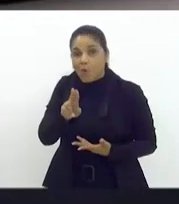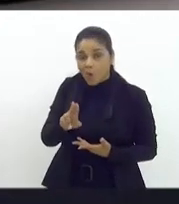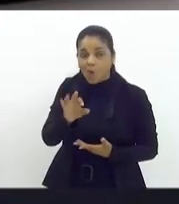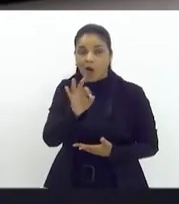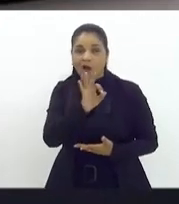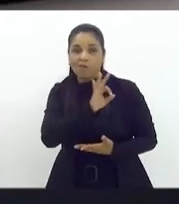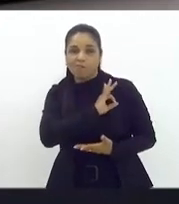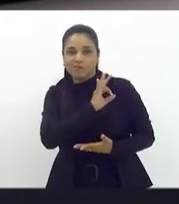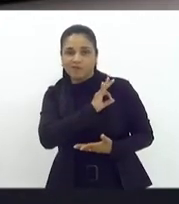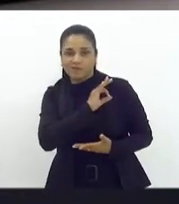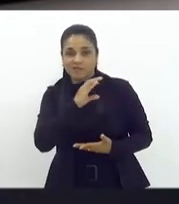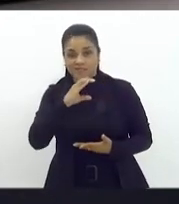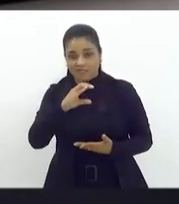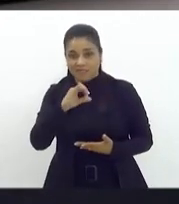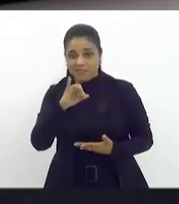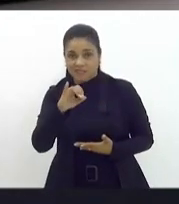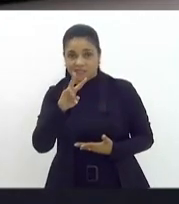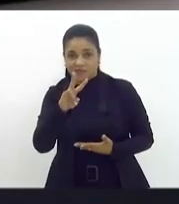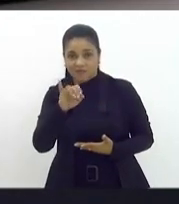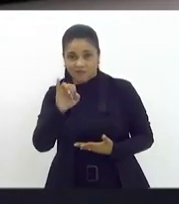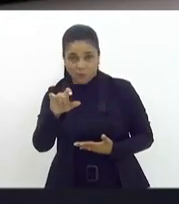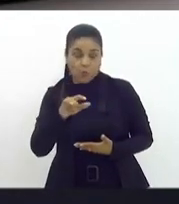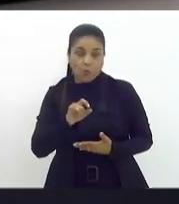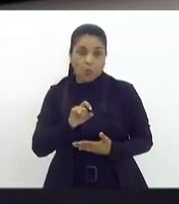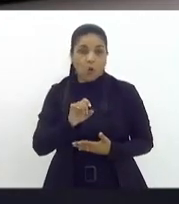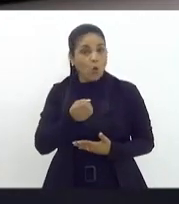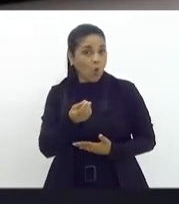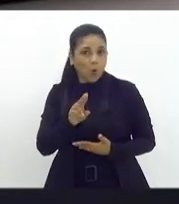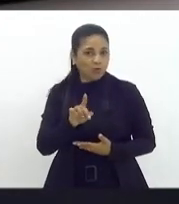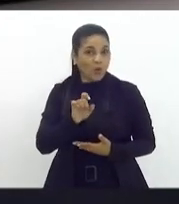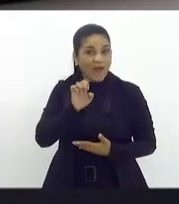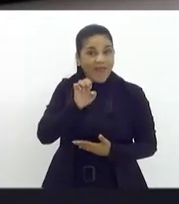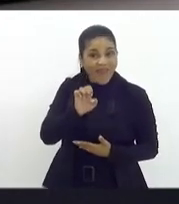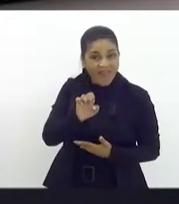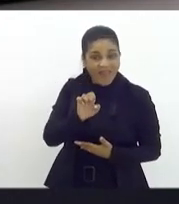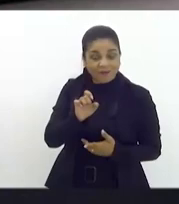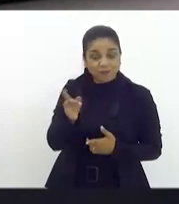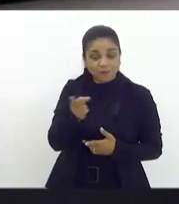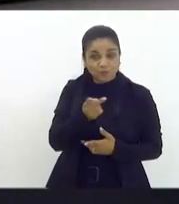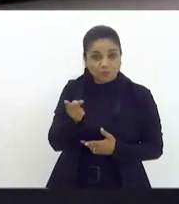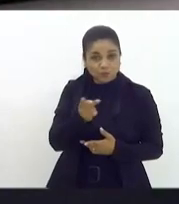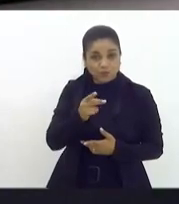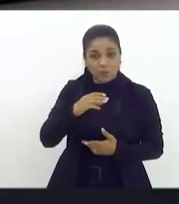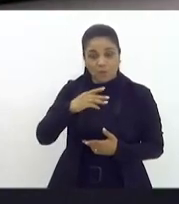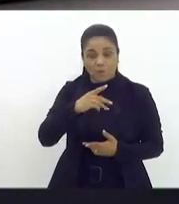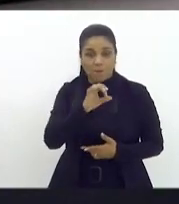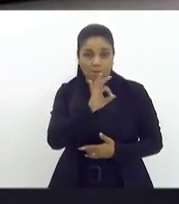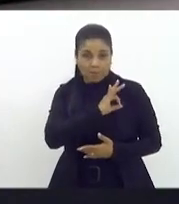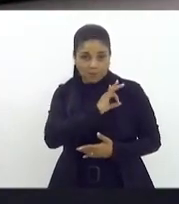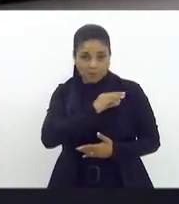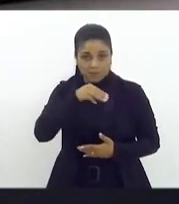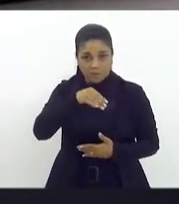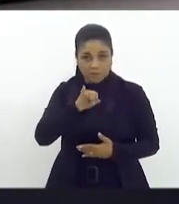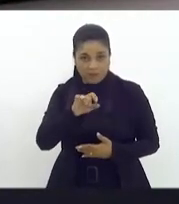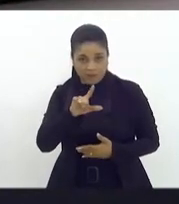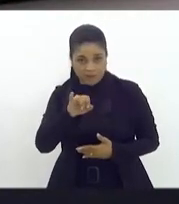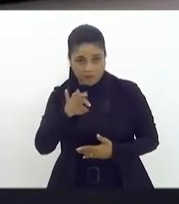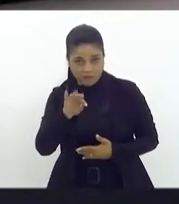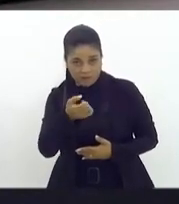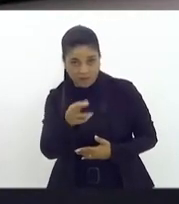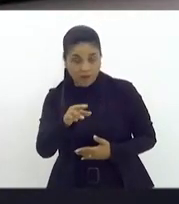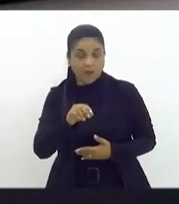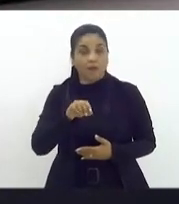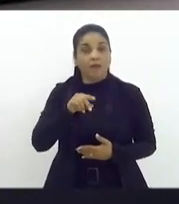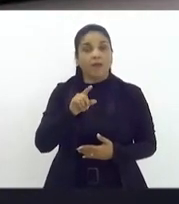a polícia civil e a por desculpa a polícia civil que é onde vai ser responsável por conduzir o alinhamento justo